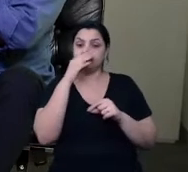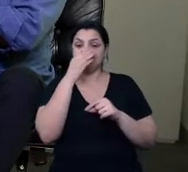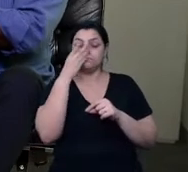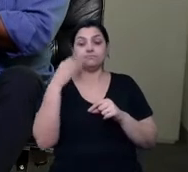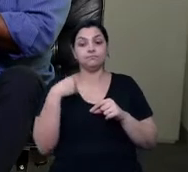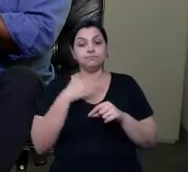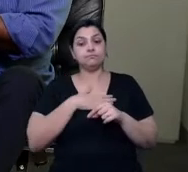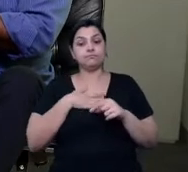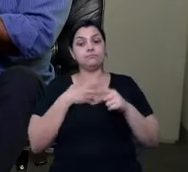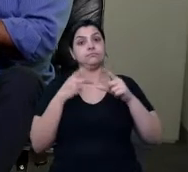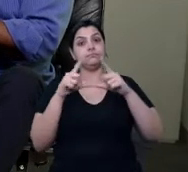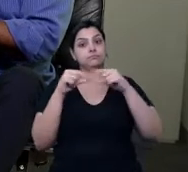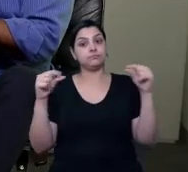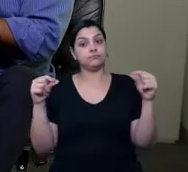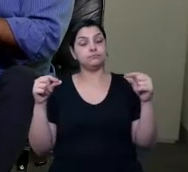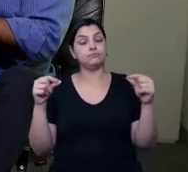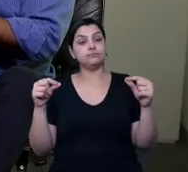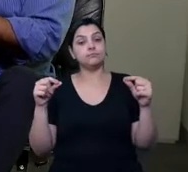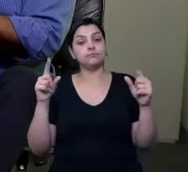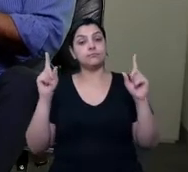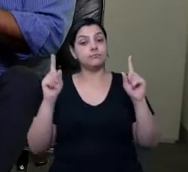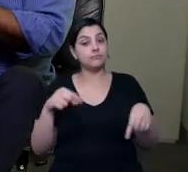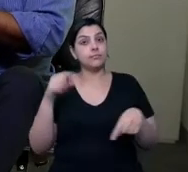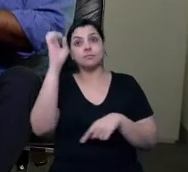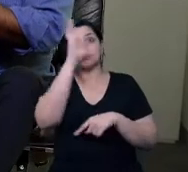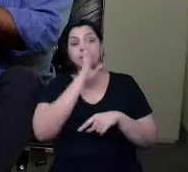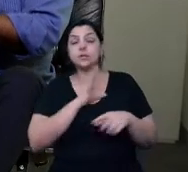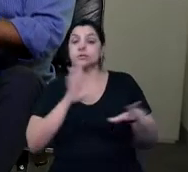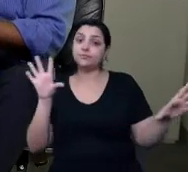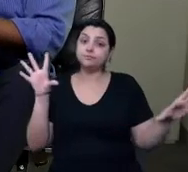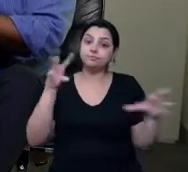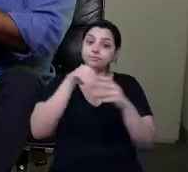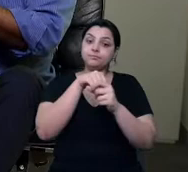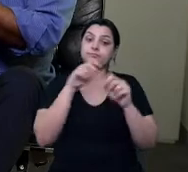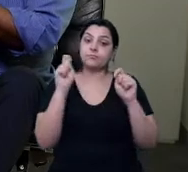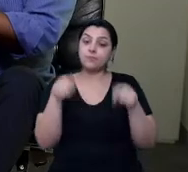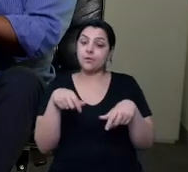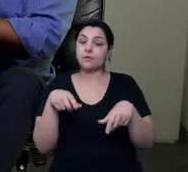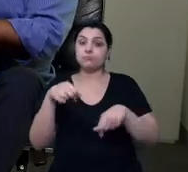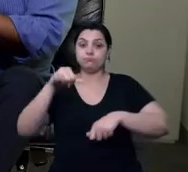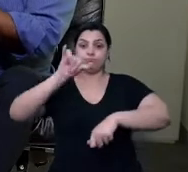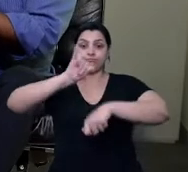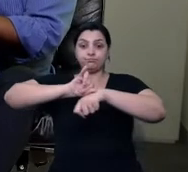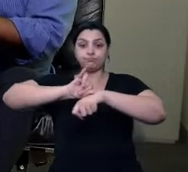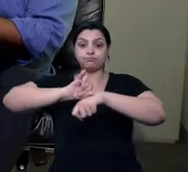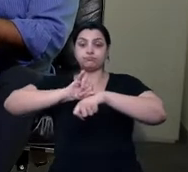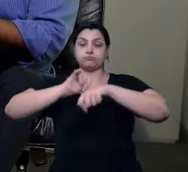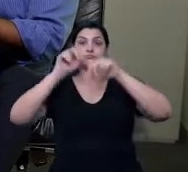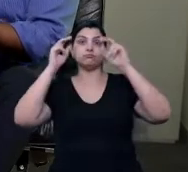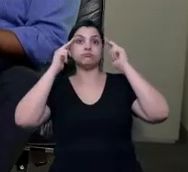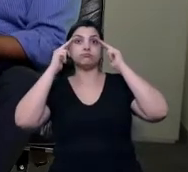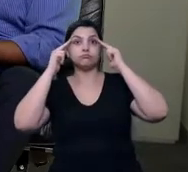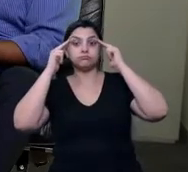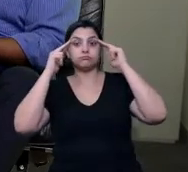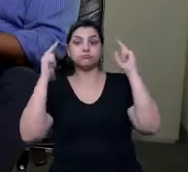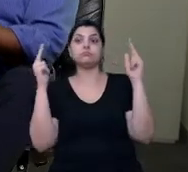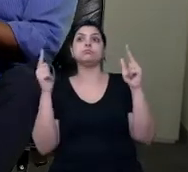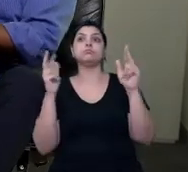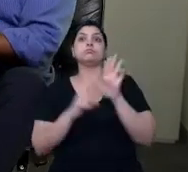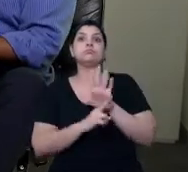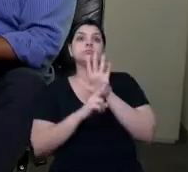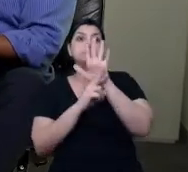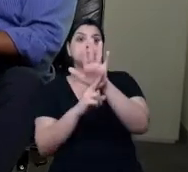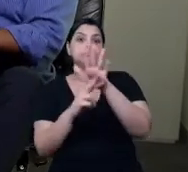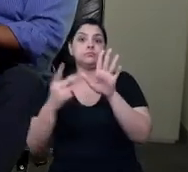uma cidade que é de todos os brasileiros, assim, por ser a capital e pelo sonho e a utopia que ela representou no seu, na